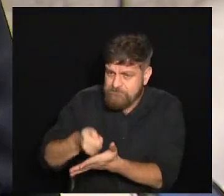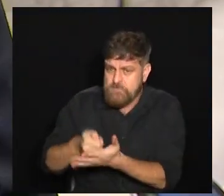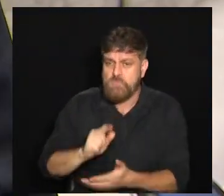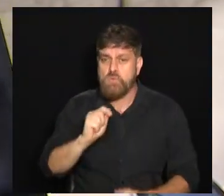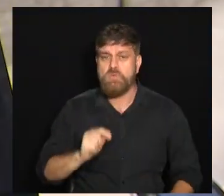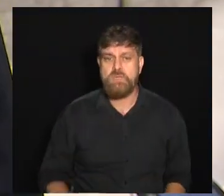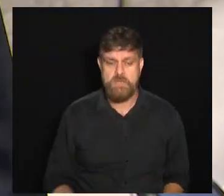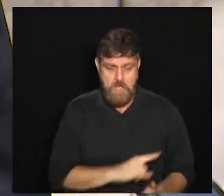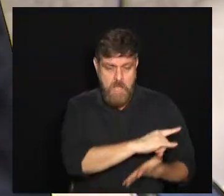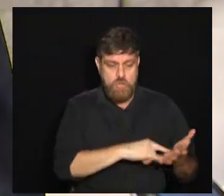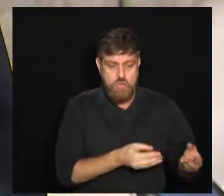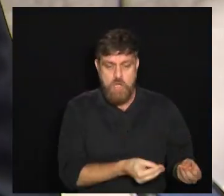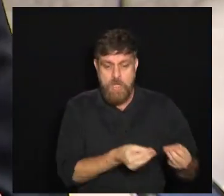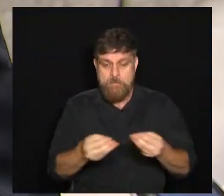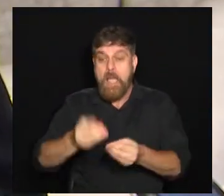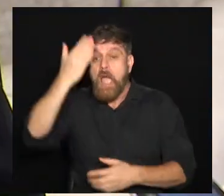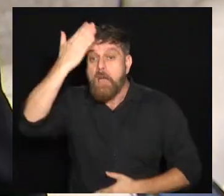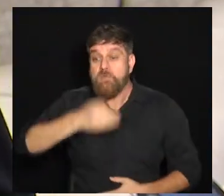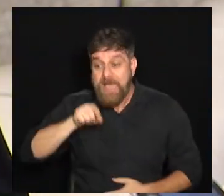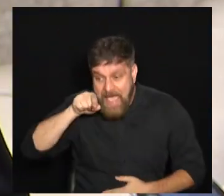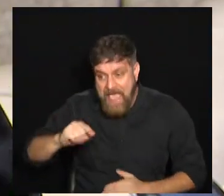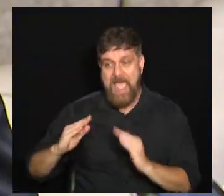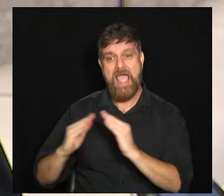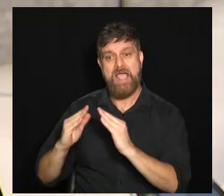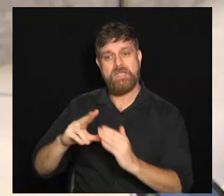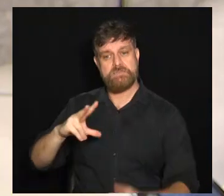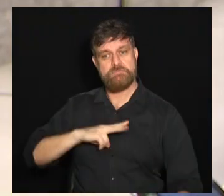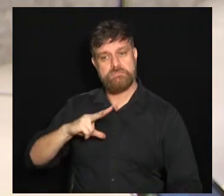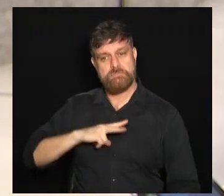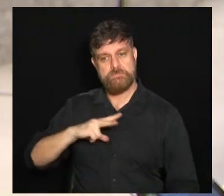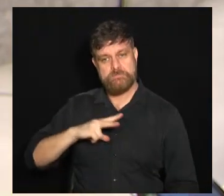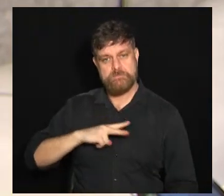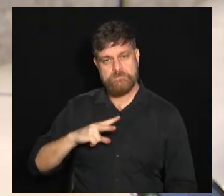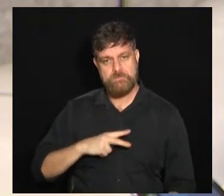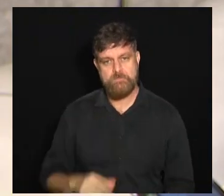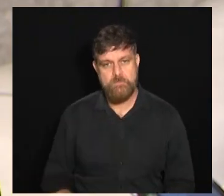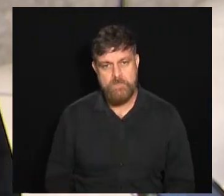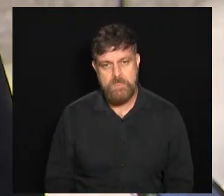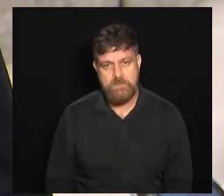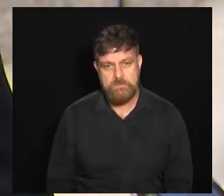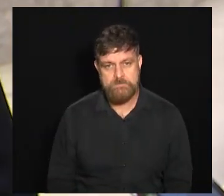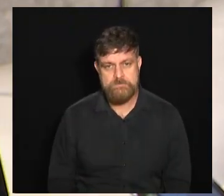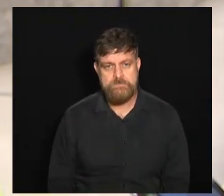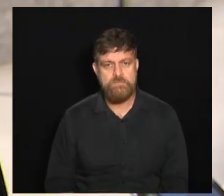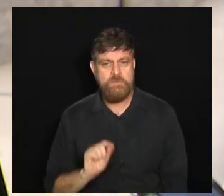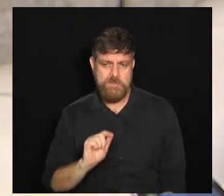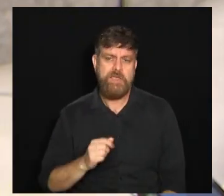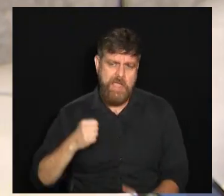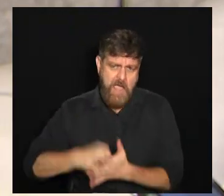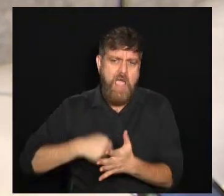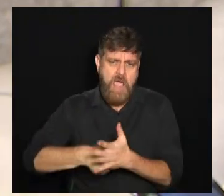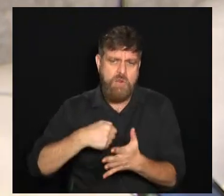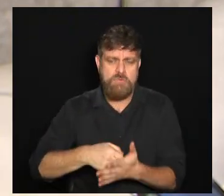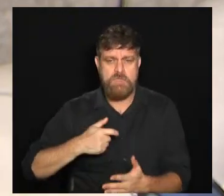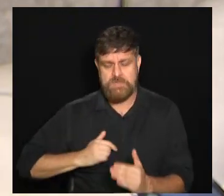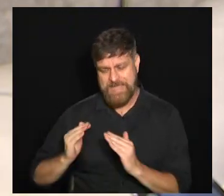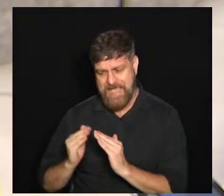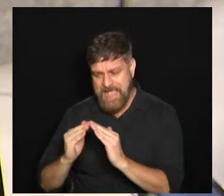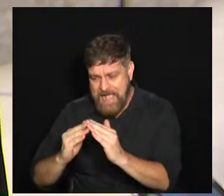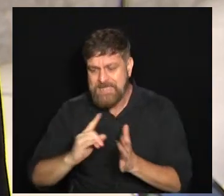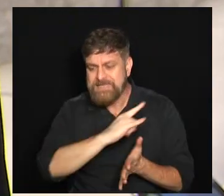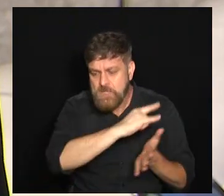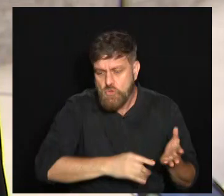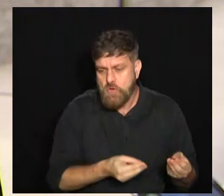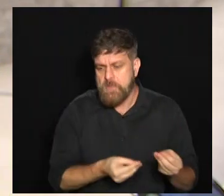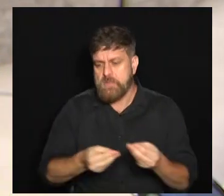a documentação que comprova a propriedade que eles possuem sobre as respectivas casas, que é a luta pela regularização fundiária.